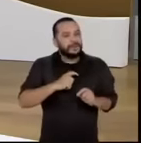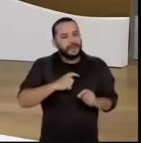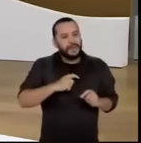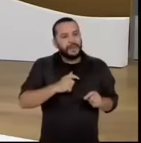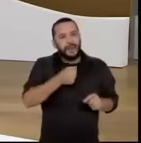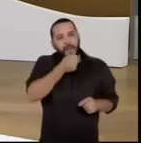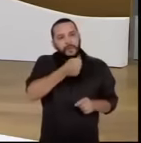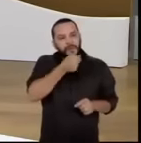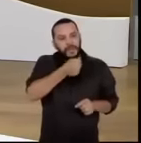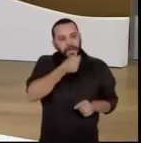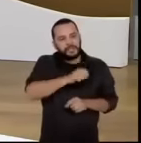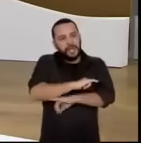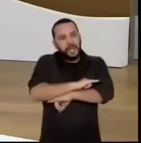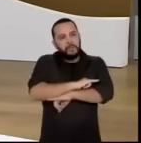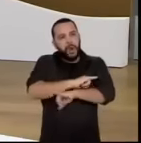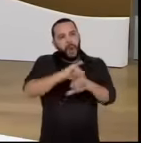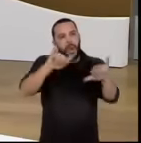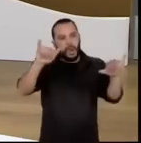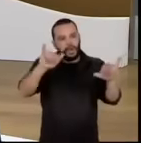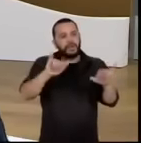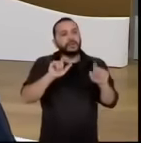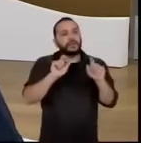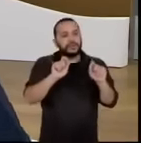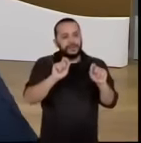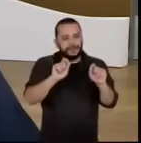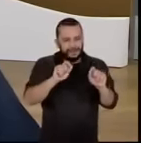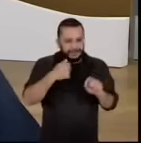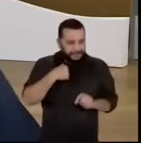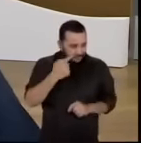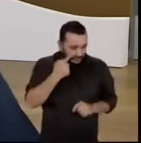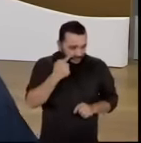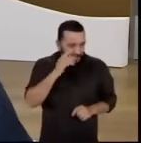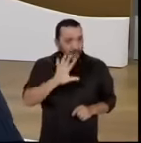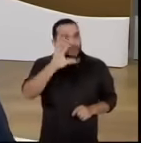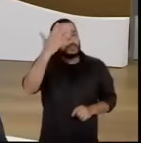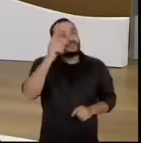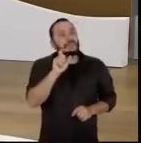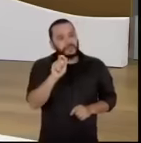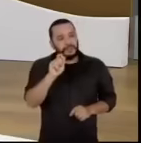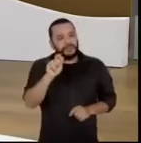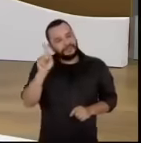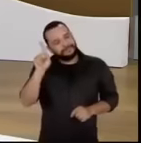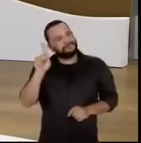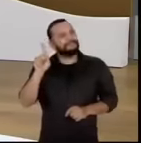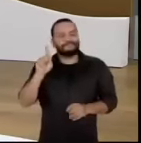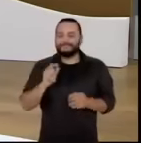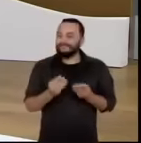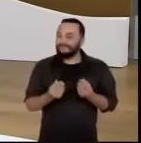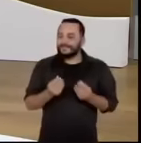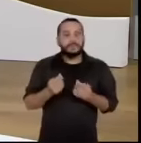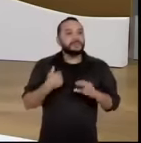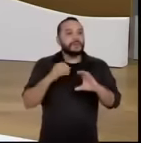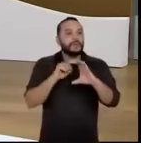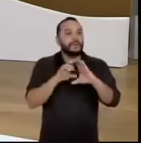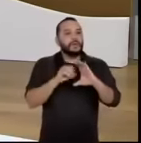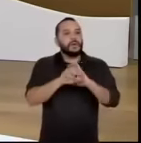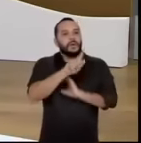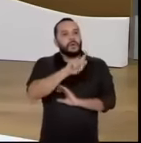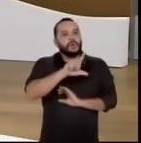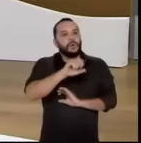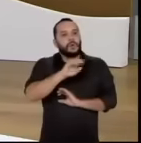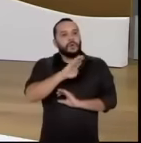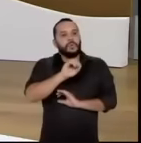motivo principal para que a gente desse andamento a isso foi a matéria que nos chegou colocada pela própria o Globo Rural, em